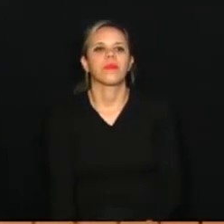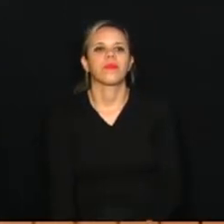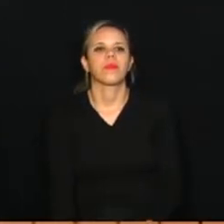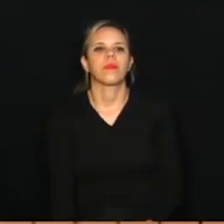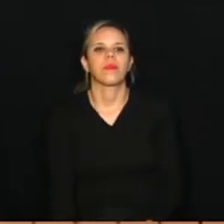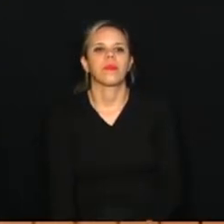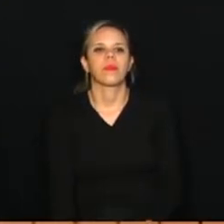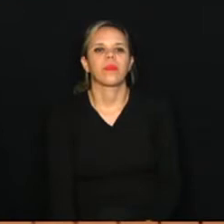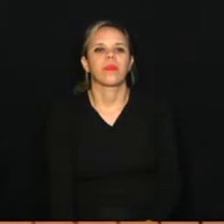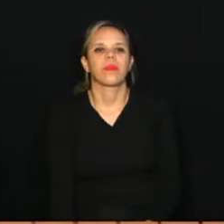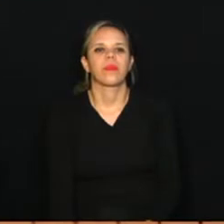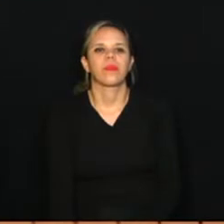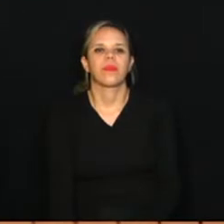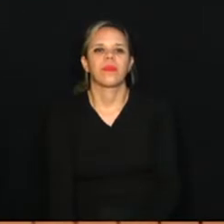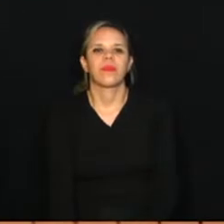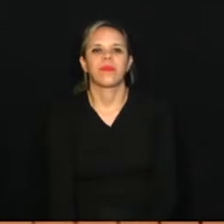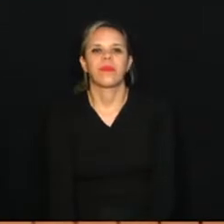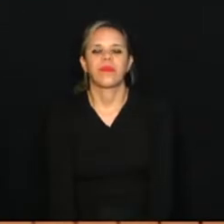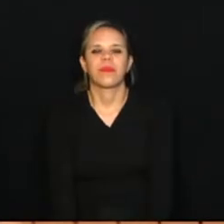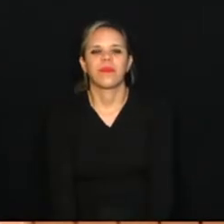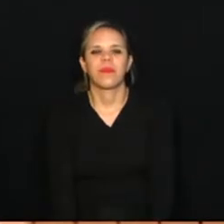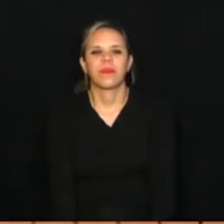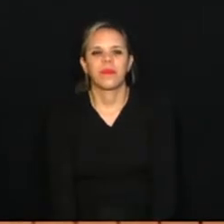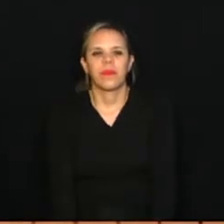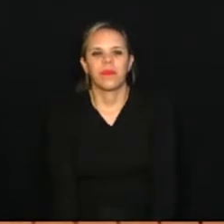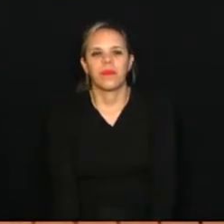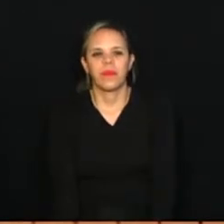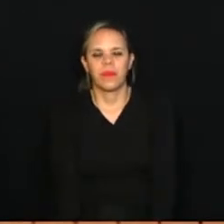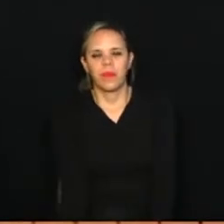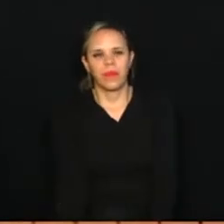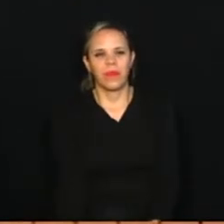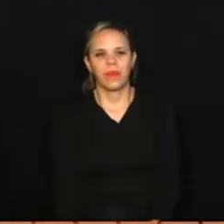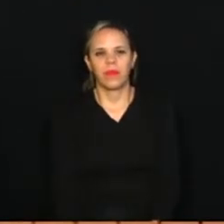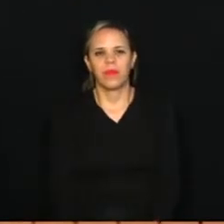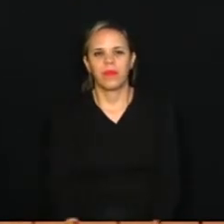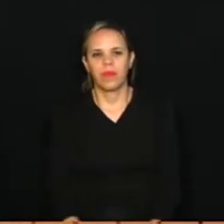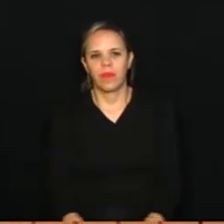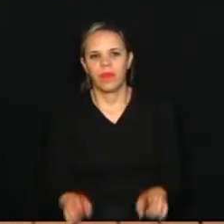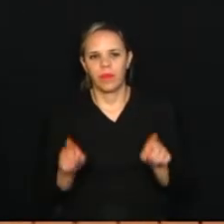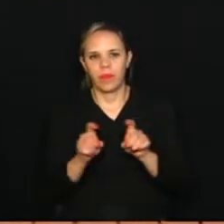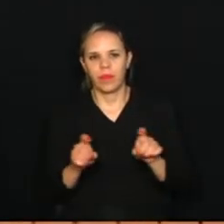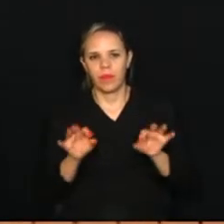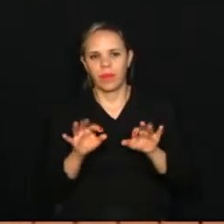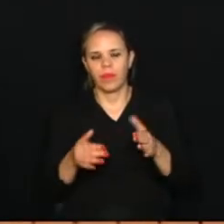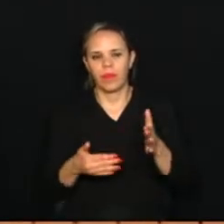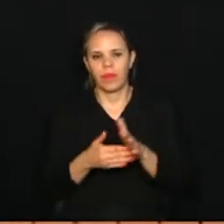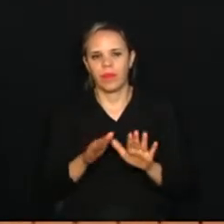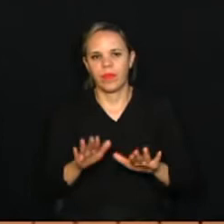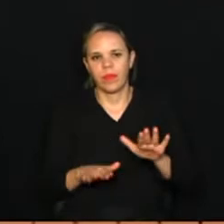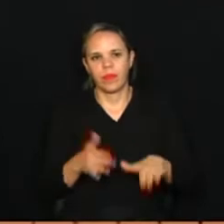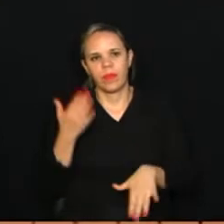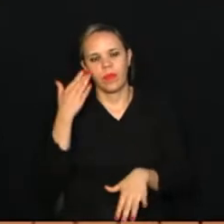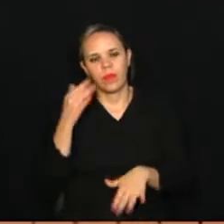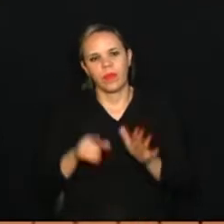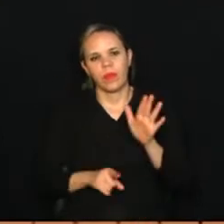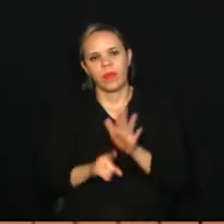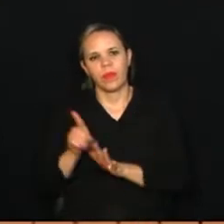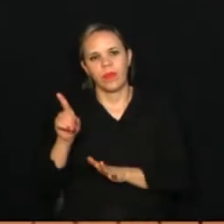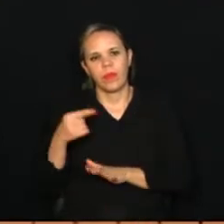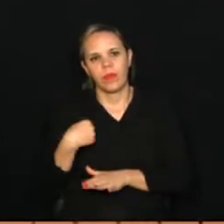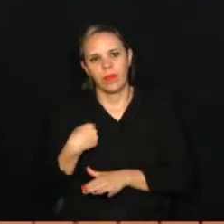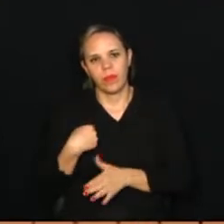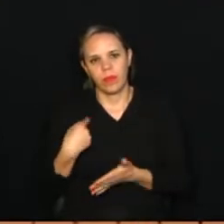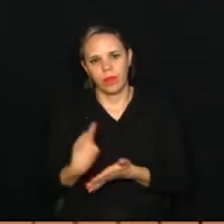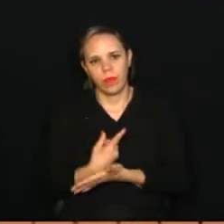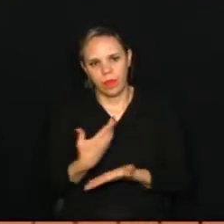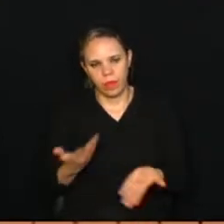Agora foi. Pessoal, estou 1000-0 aqui para o computador. Switch, eu acho que a pergunta sua foi para mim, então,